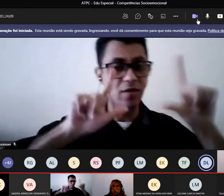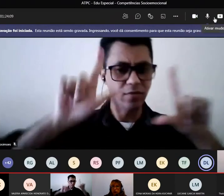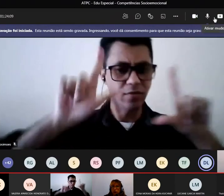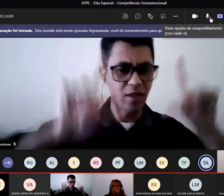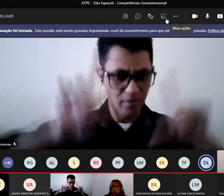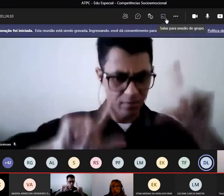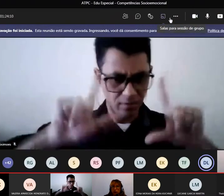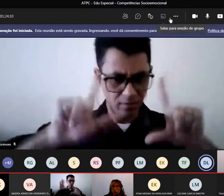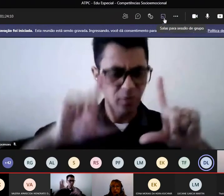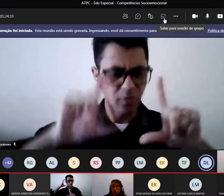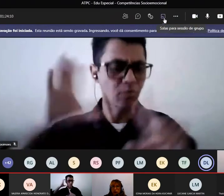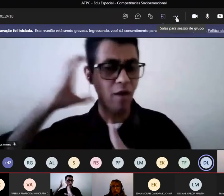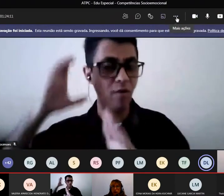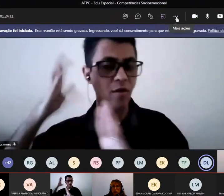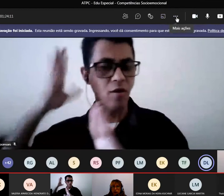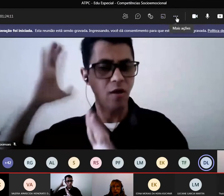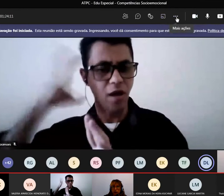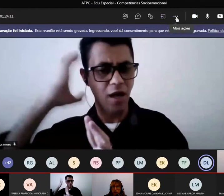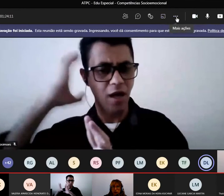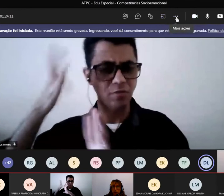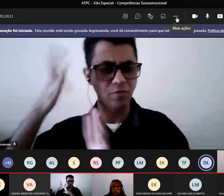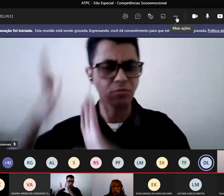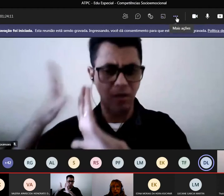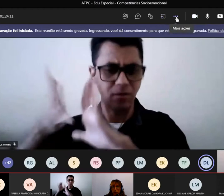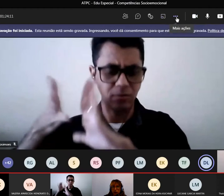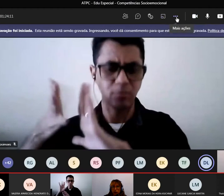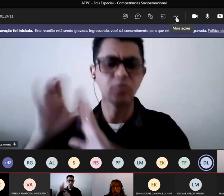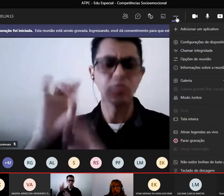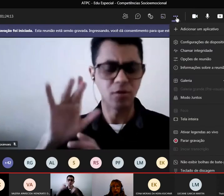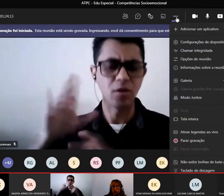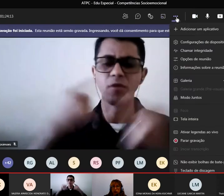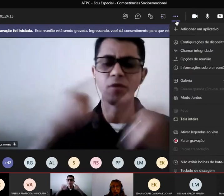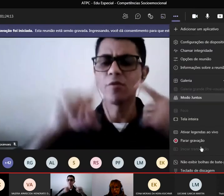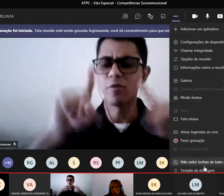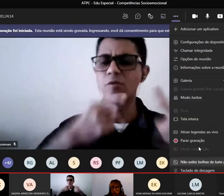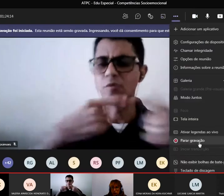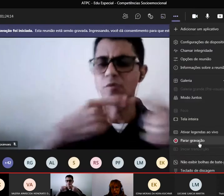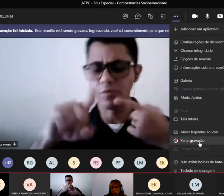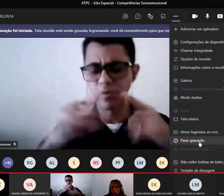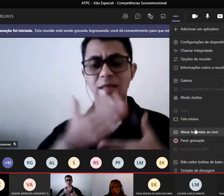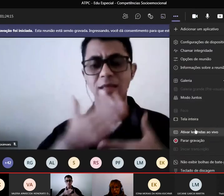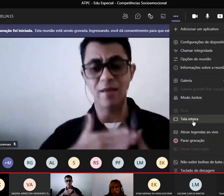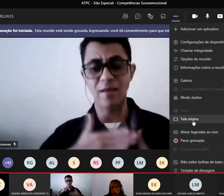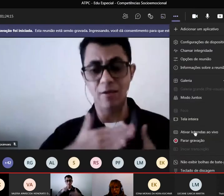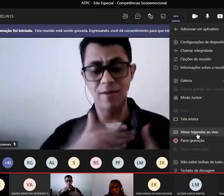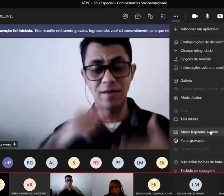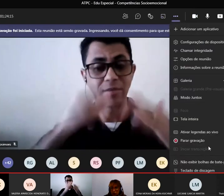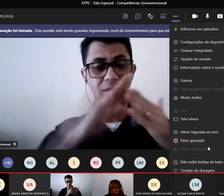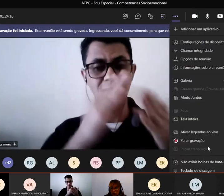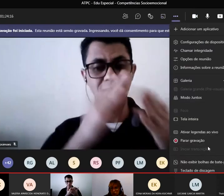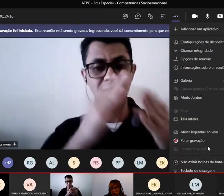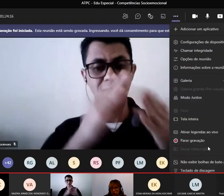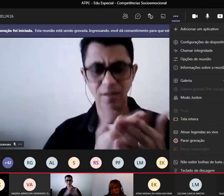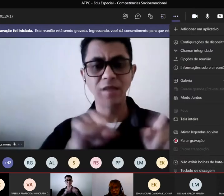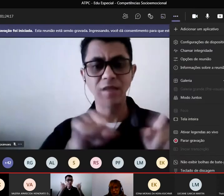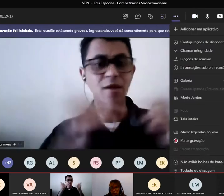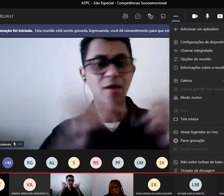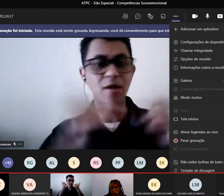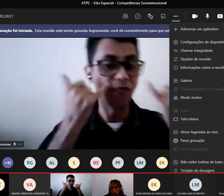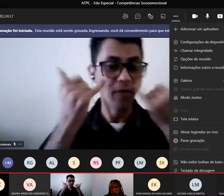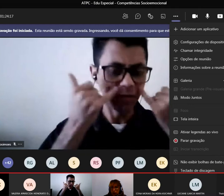ouvia rádio, né? Algumas rádios de música, né? Para tentar acalmar. Mas também passava as informações que eu